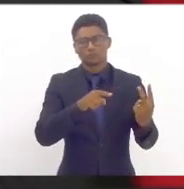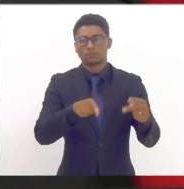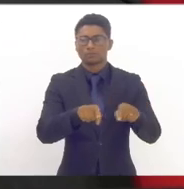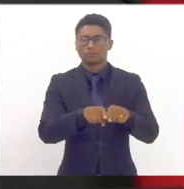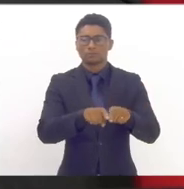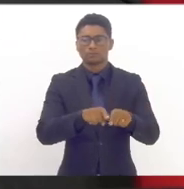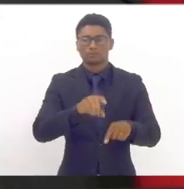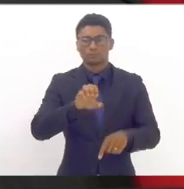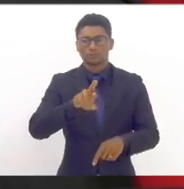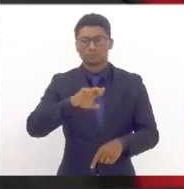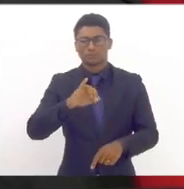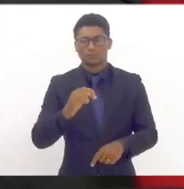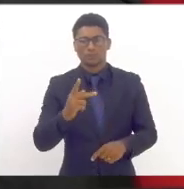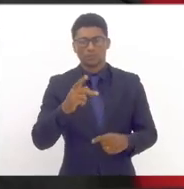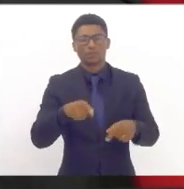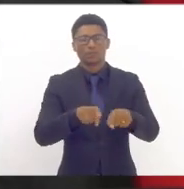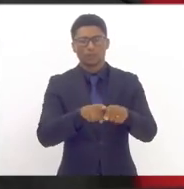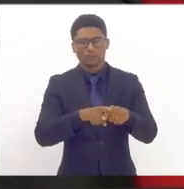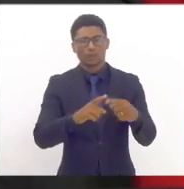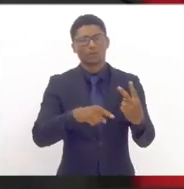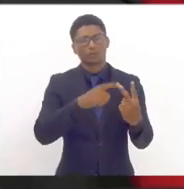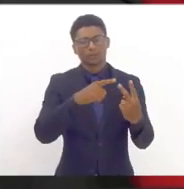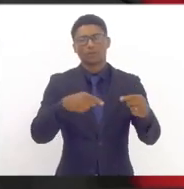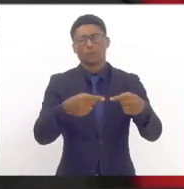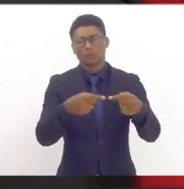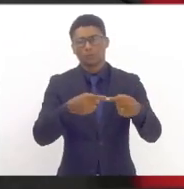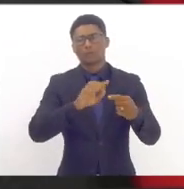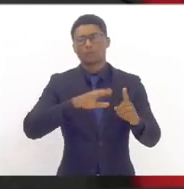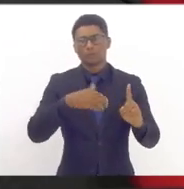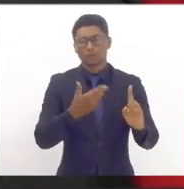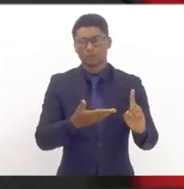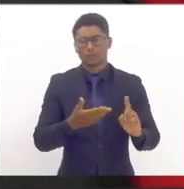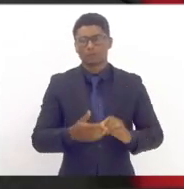parte dessa homenagem, não tem como